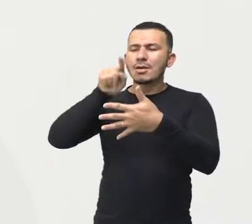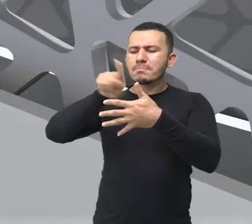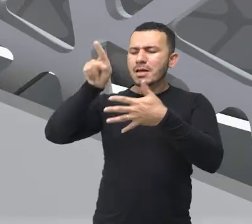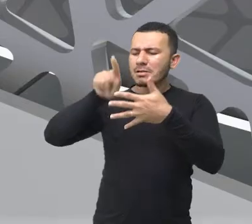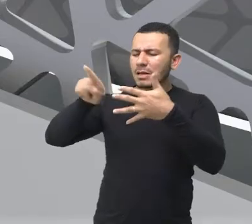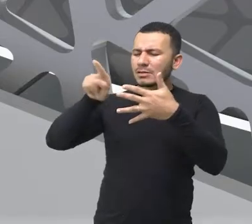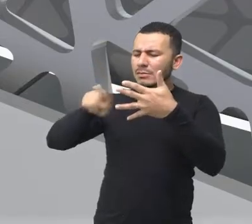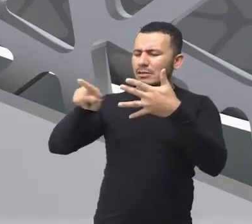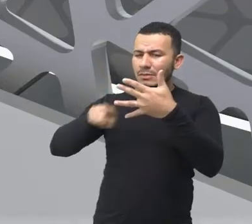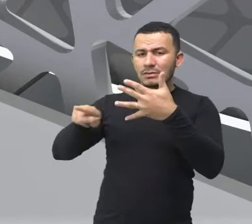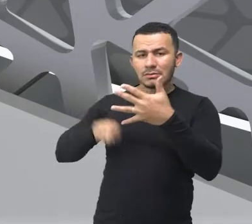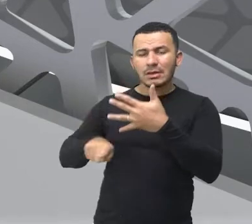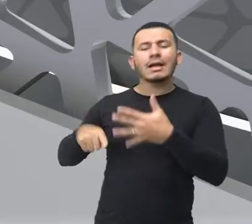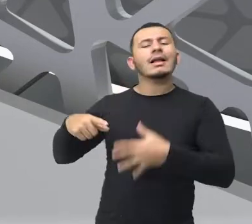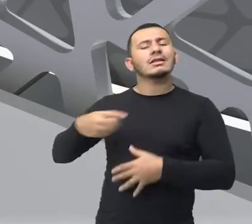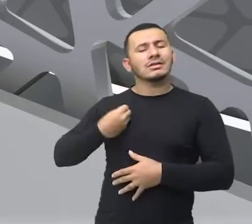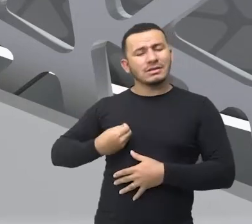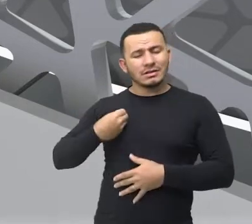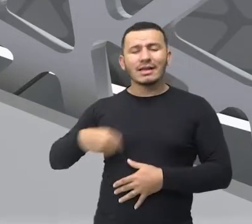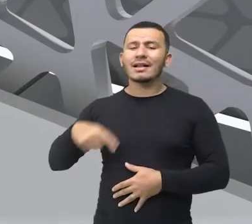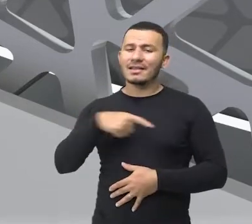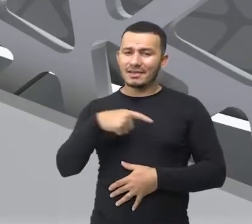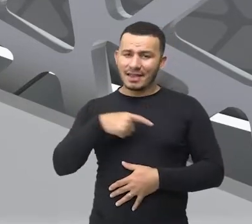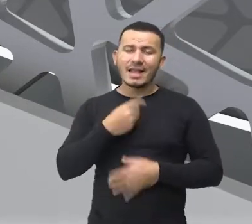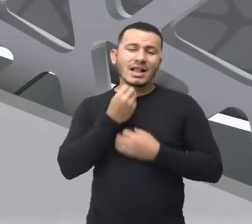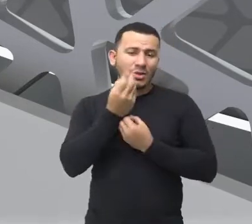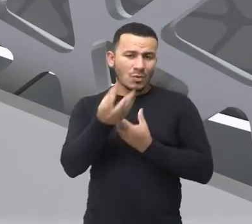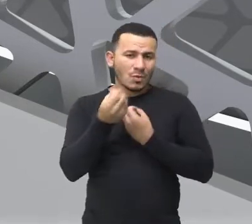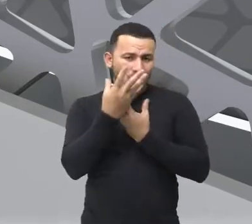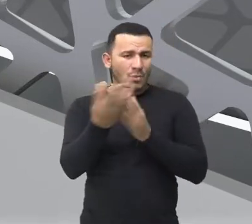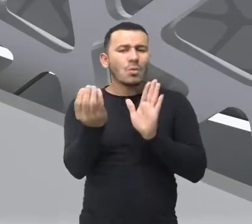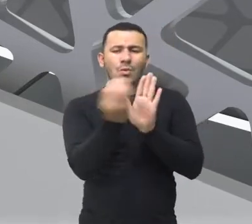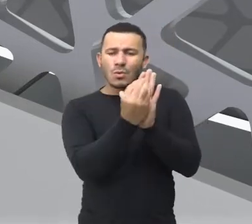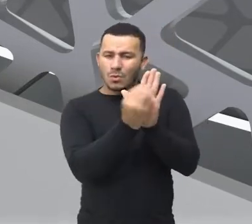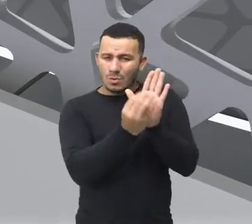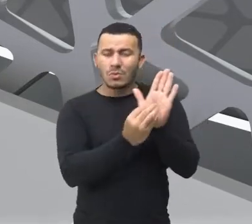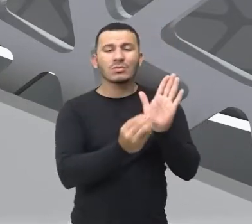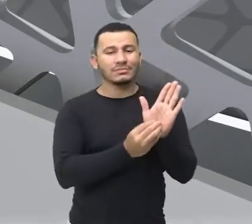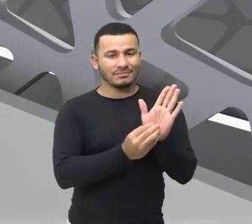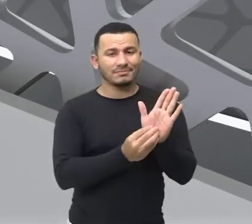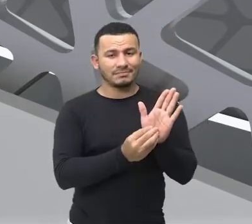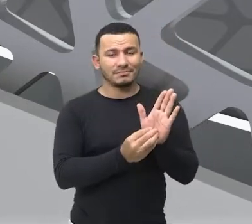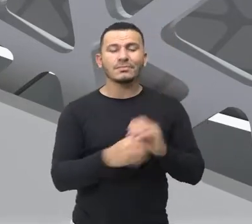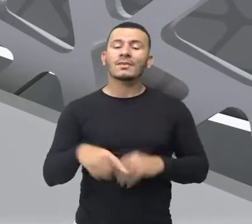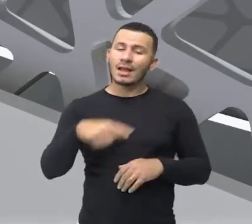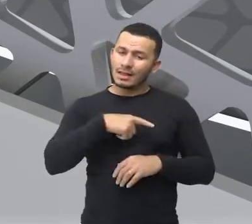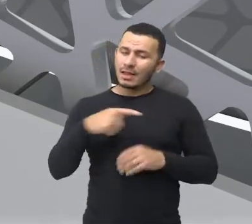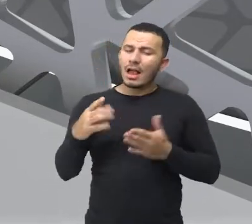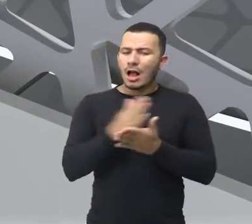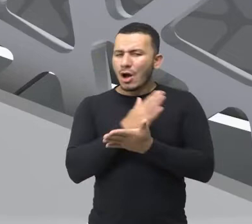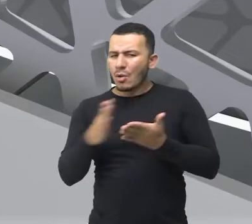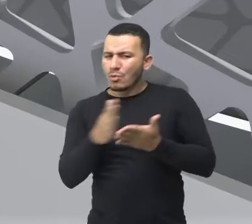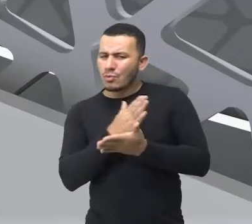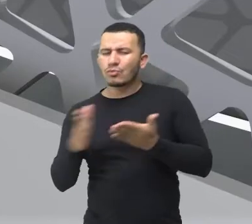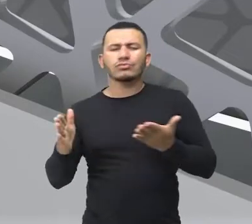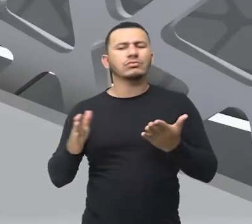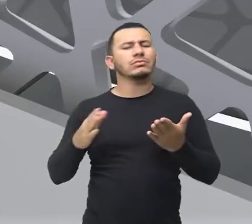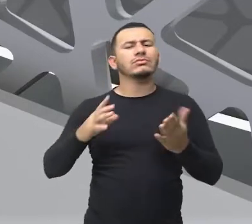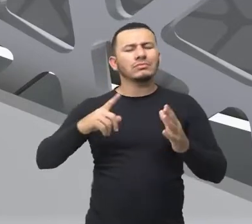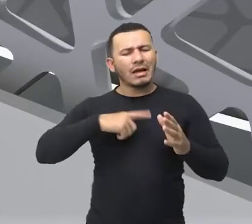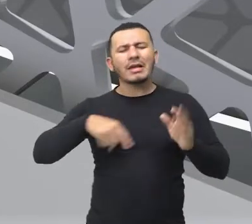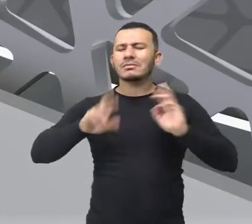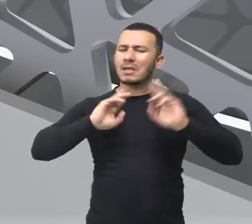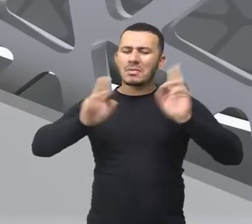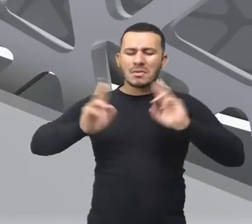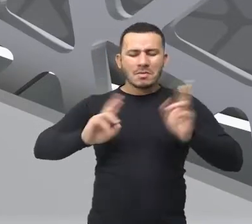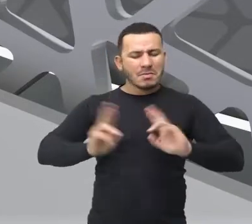elas podem aparecer, estar presente na notícia, ok? Geralmente, alguns veículos de comunicação respondem todas